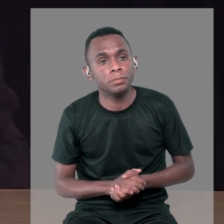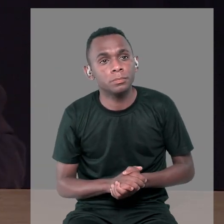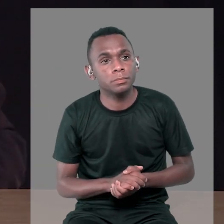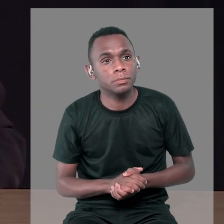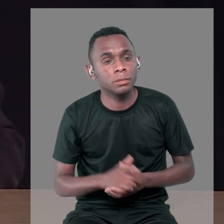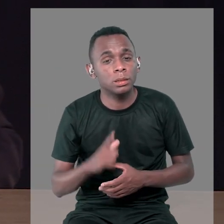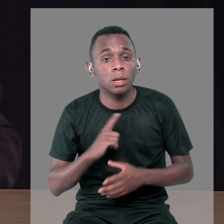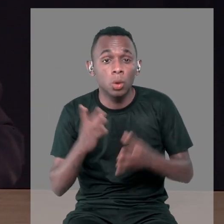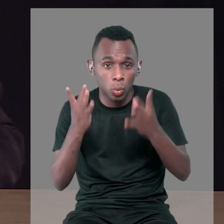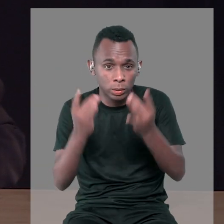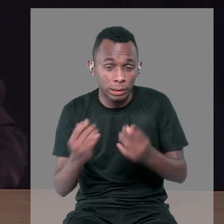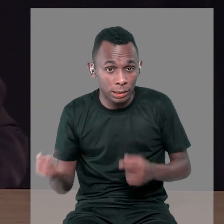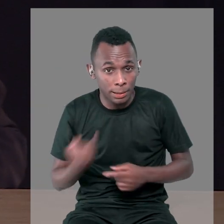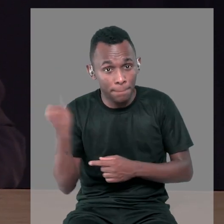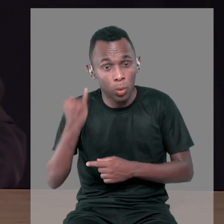elemento que é importante,